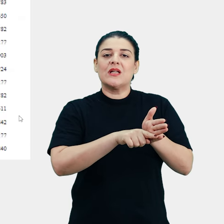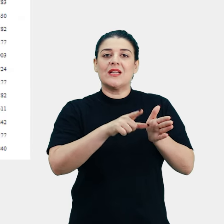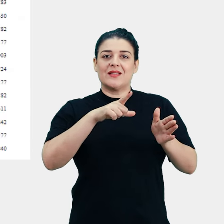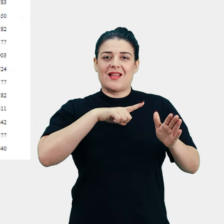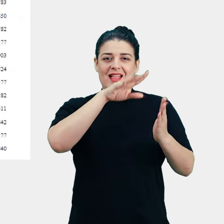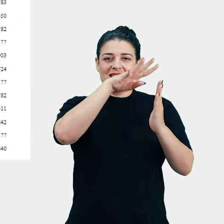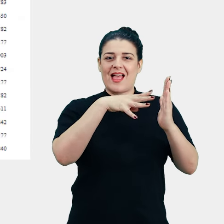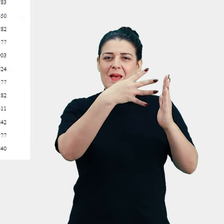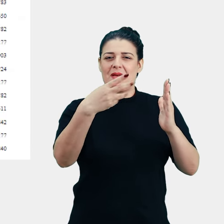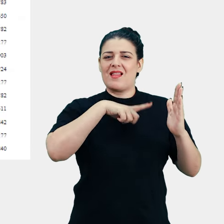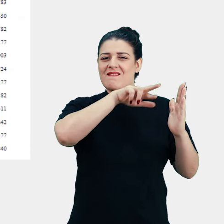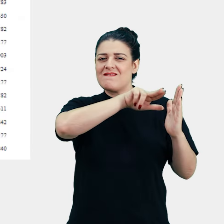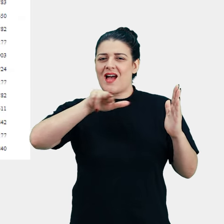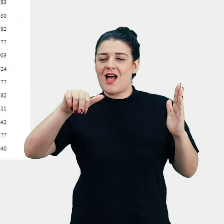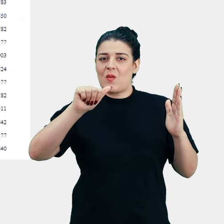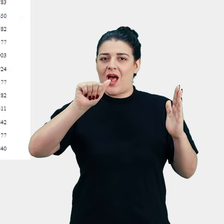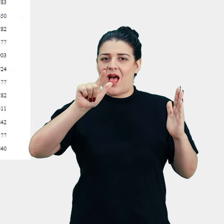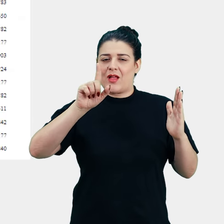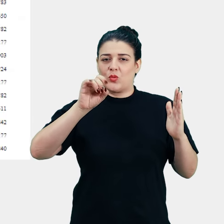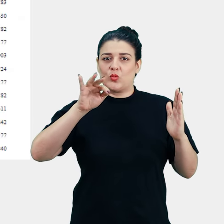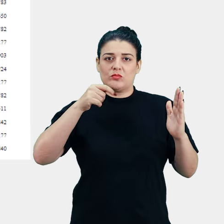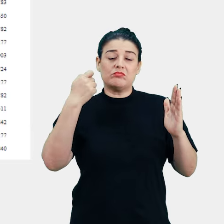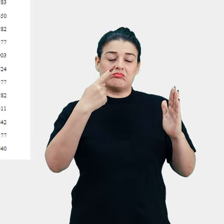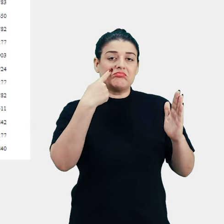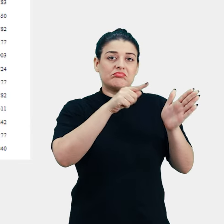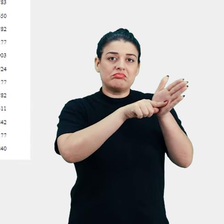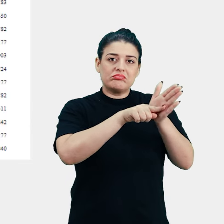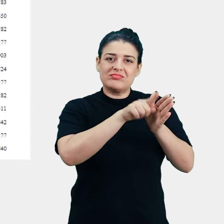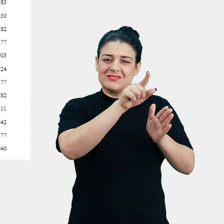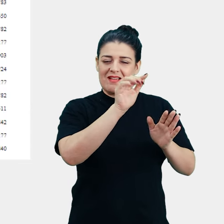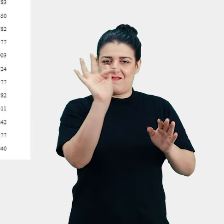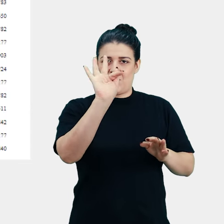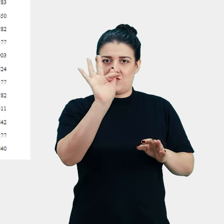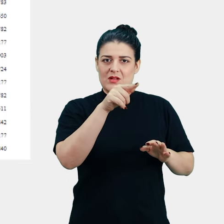de adultos, tá? Que pode ser consultada no site dessa universidade,